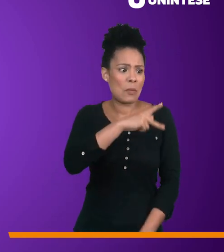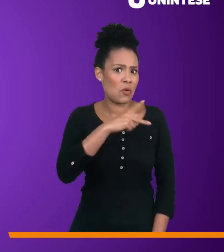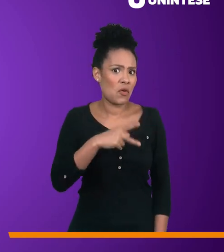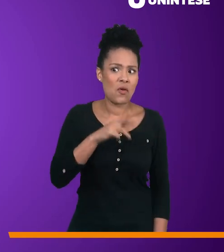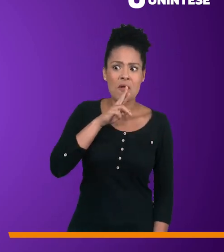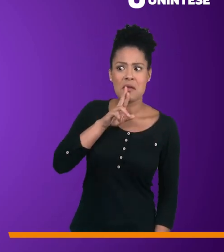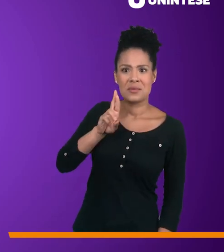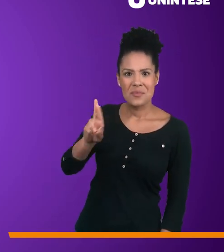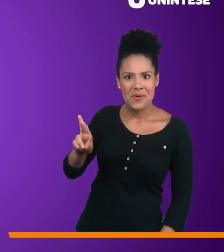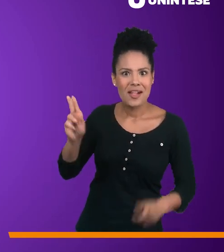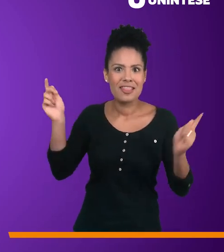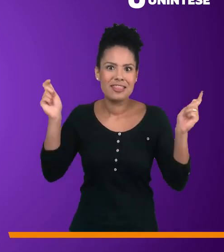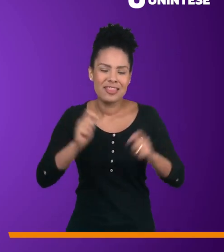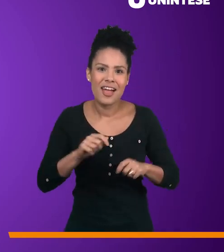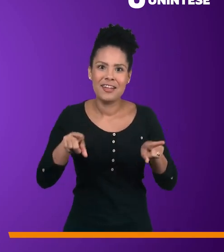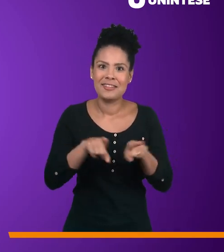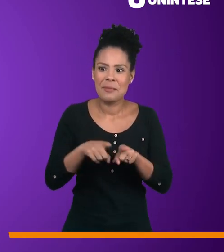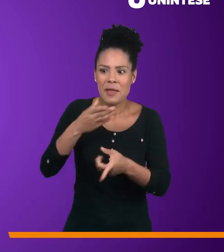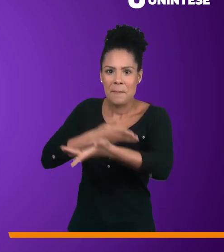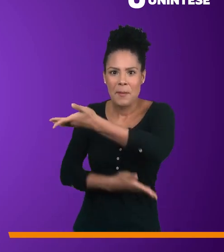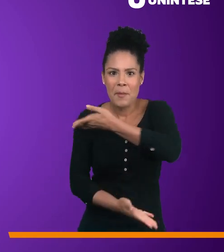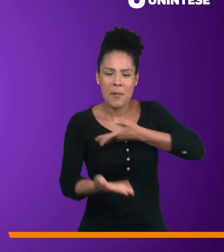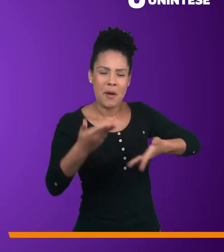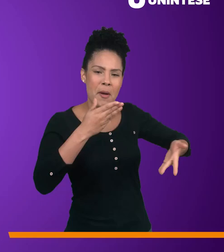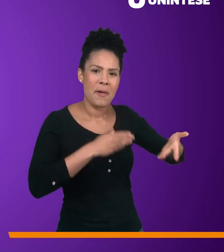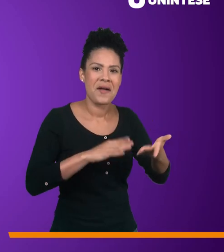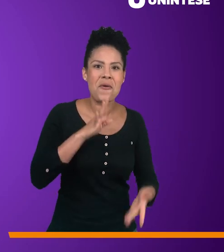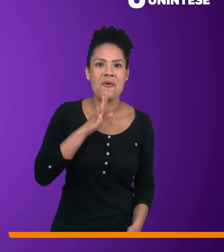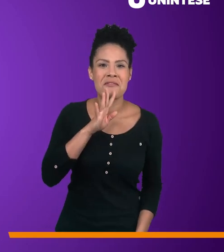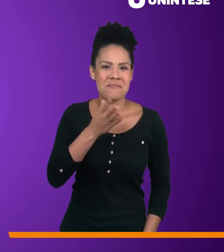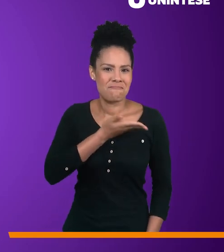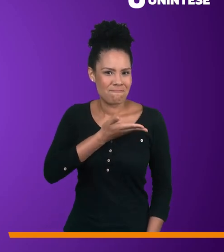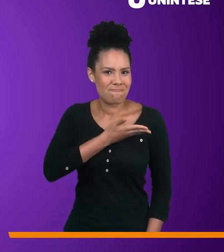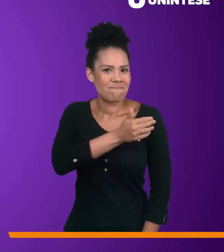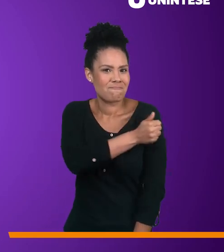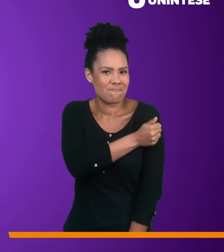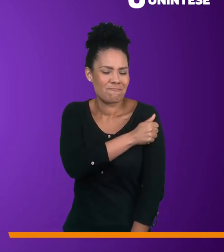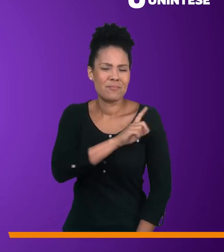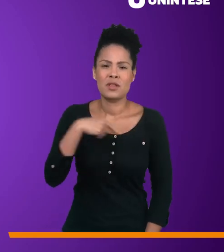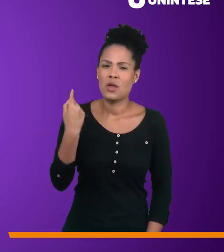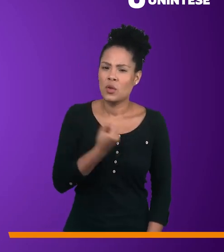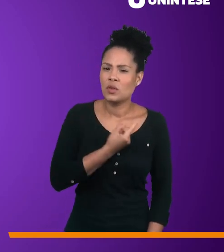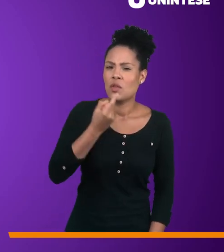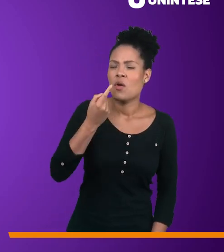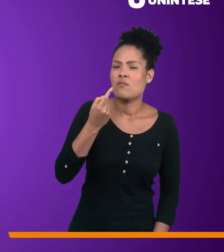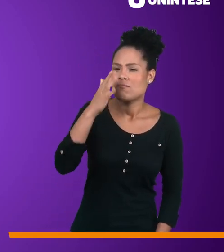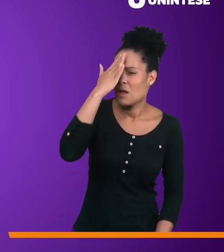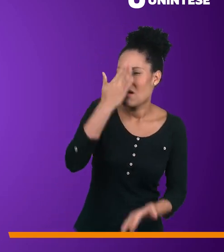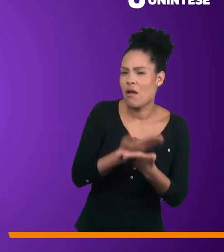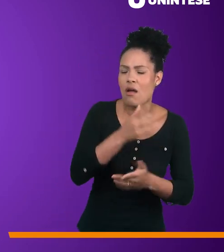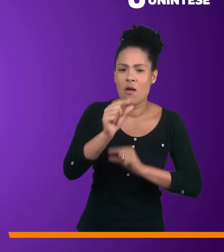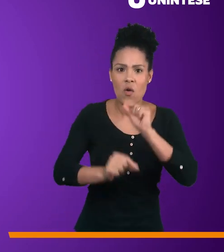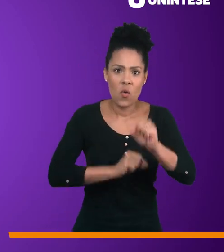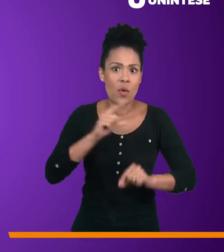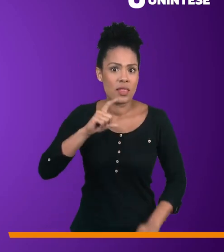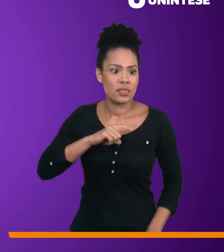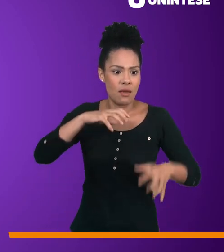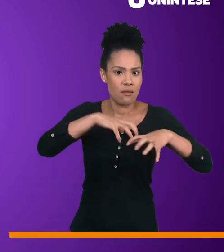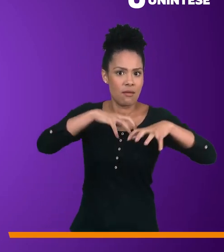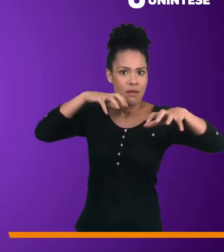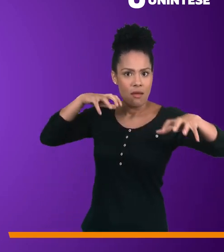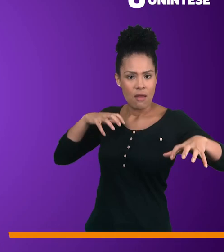até mesmo estabelecer um networking com a turma. Acreditamos que essa forma híbrida de ensino na qual o estudante